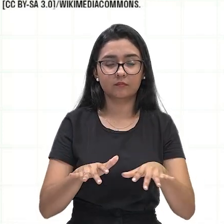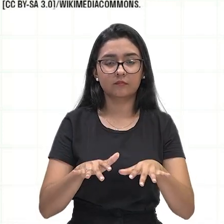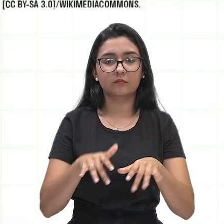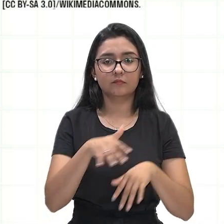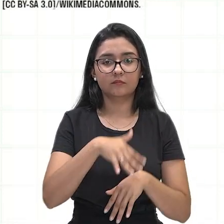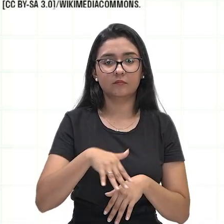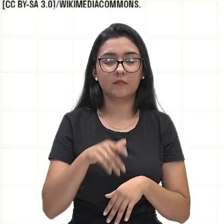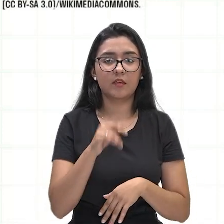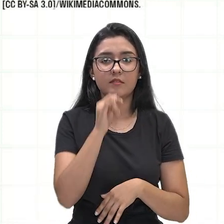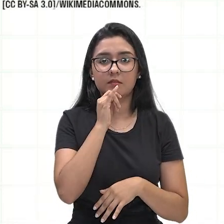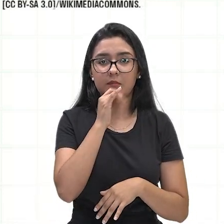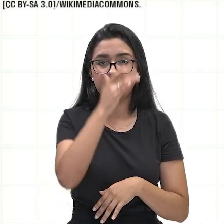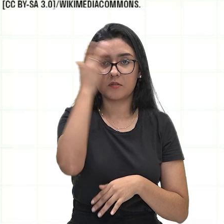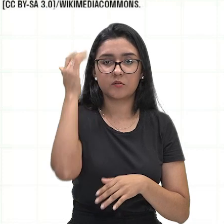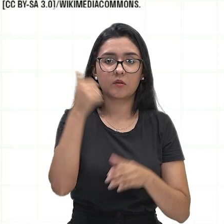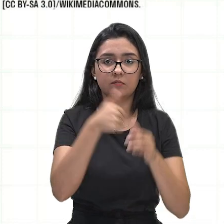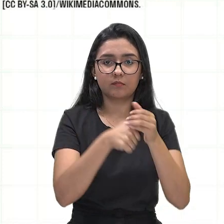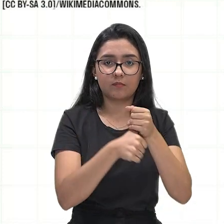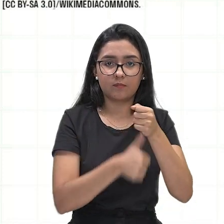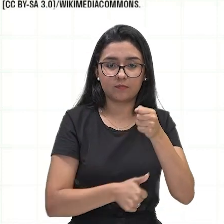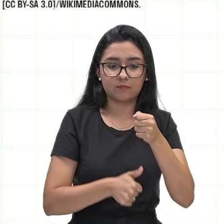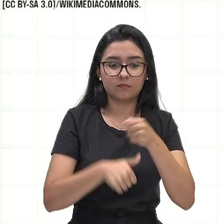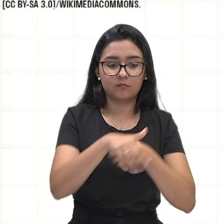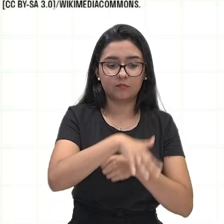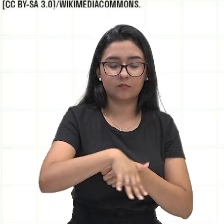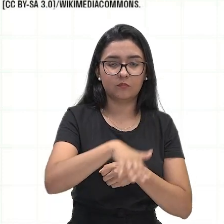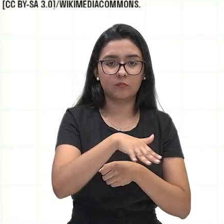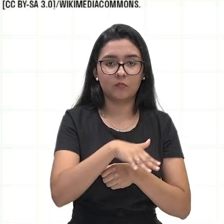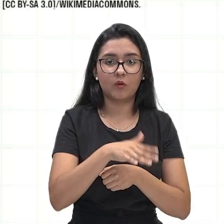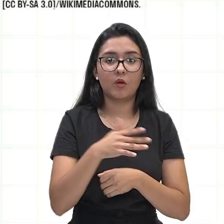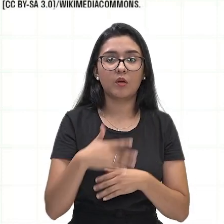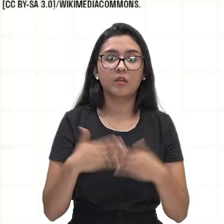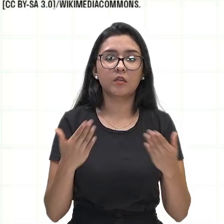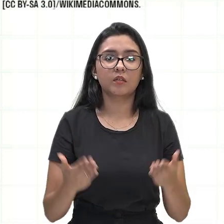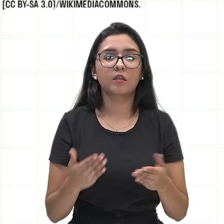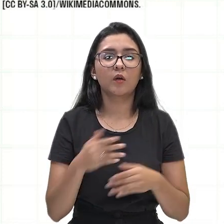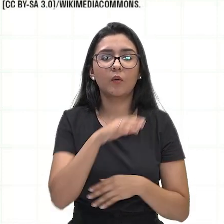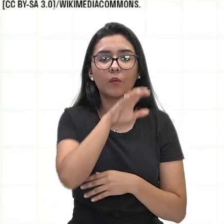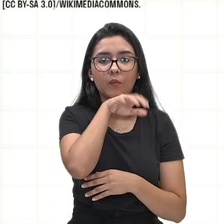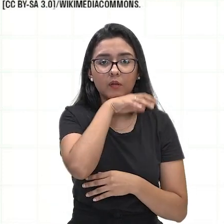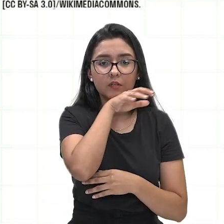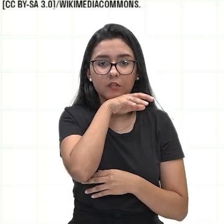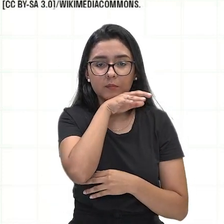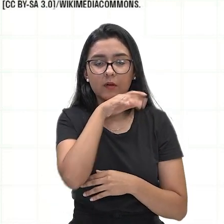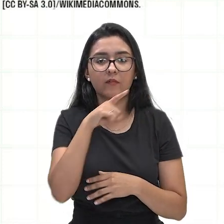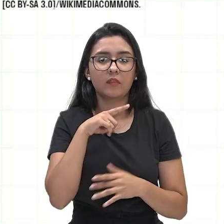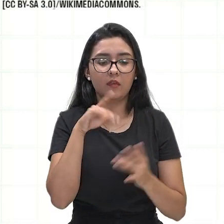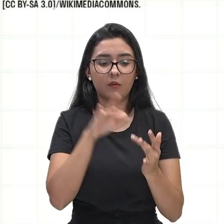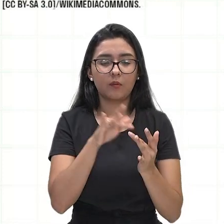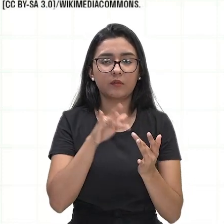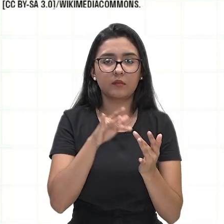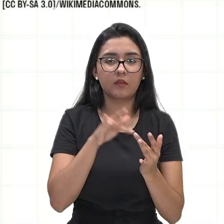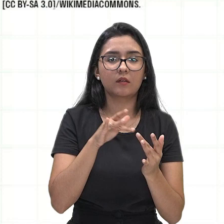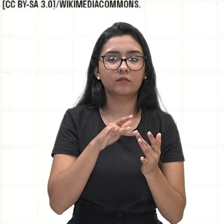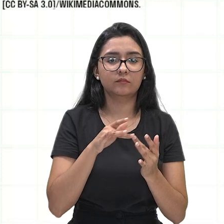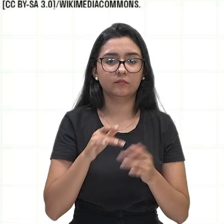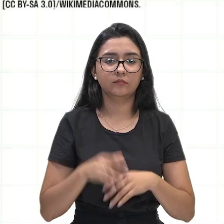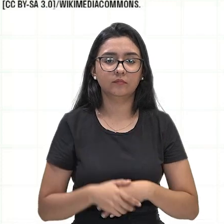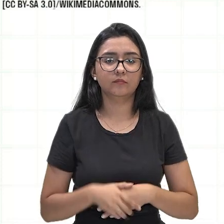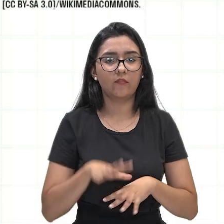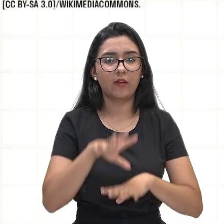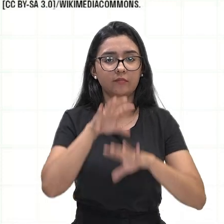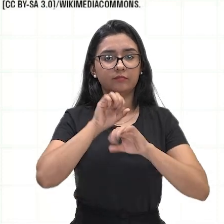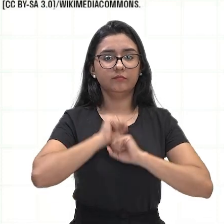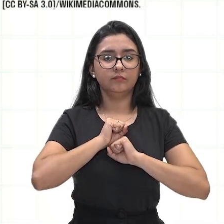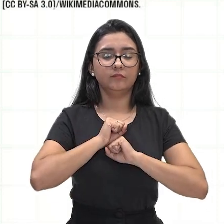uma pessoa libera suas fezes no ambiente e o animal, ao se alimentar, ele vai ter contato, né, com esses